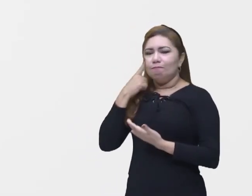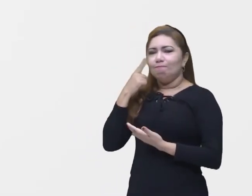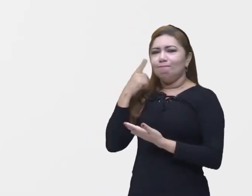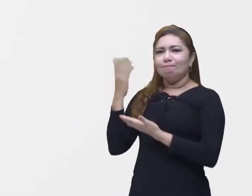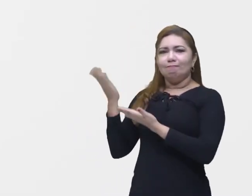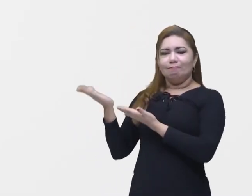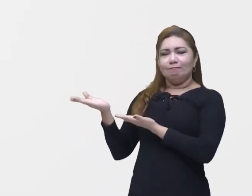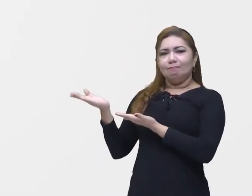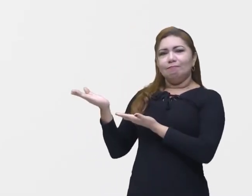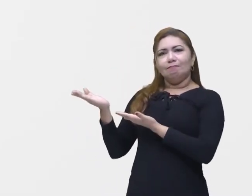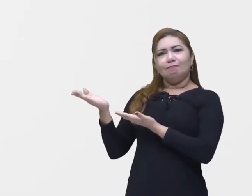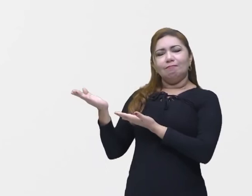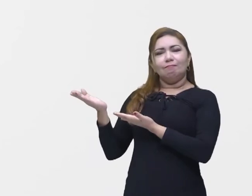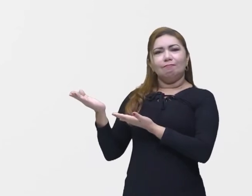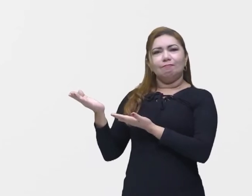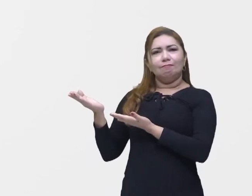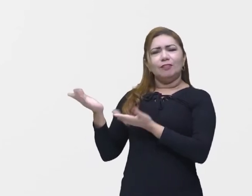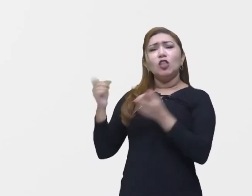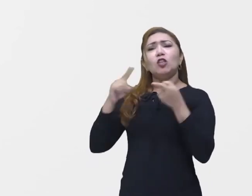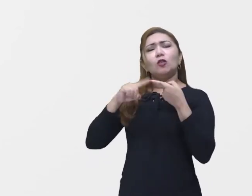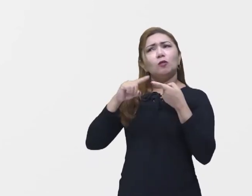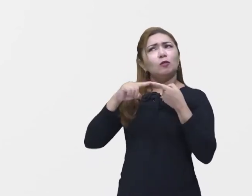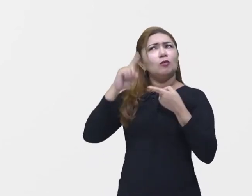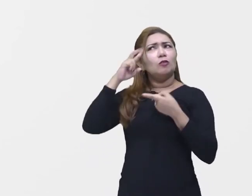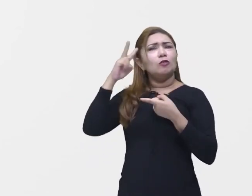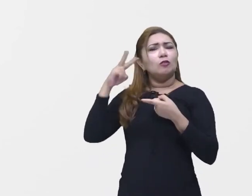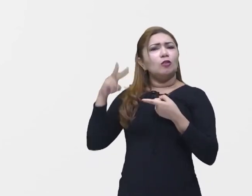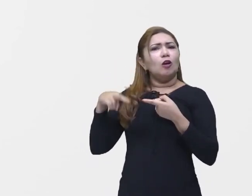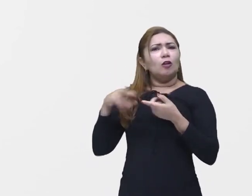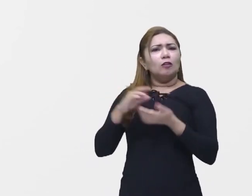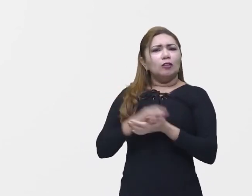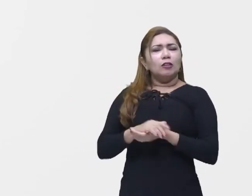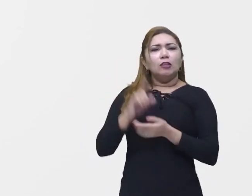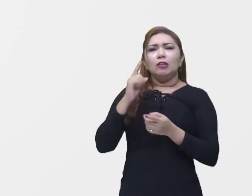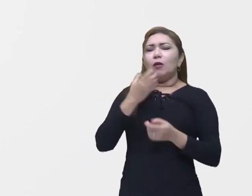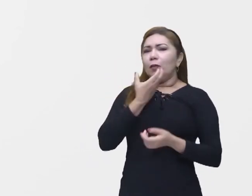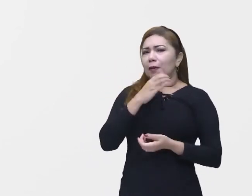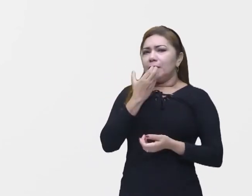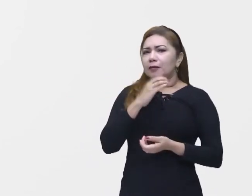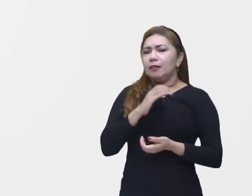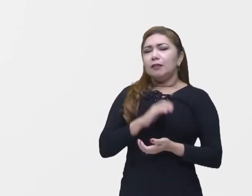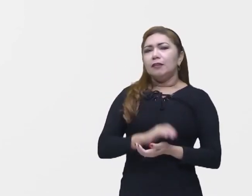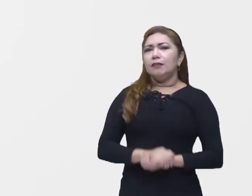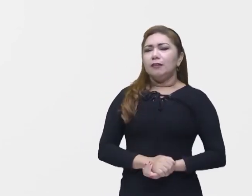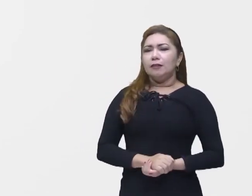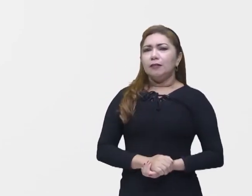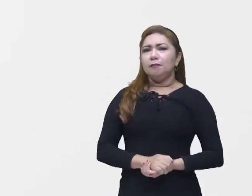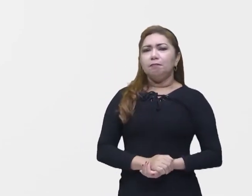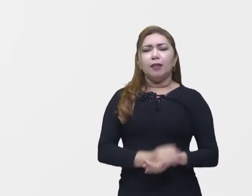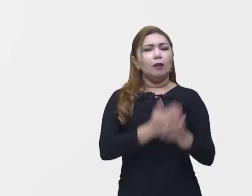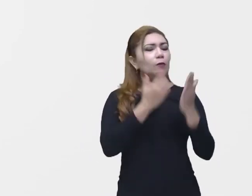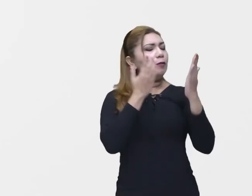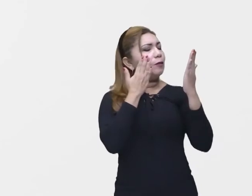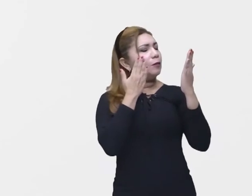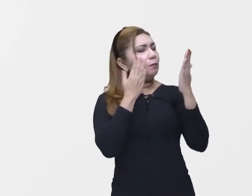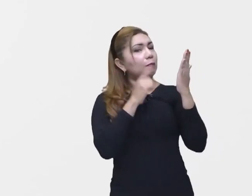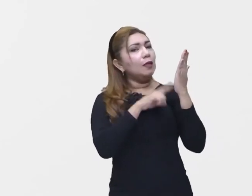Nós temos o que aí? Uma maçã. O que mais? Um